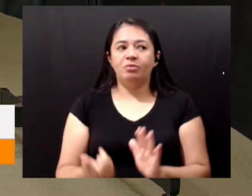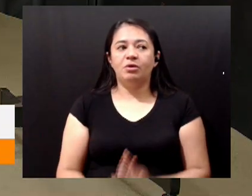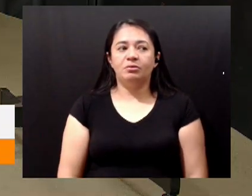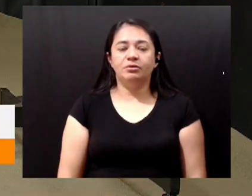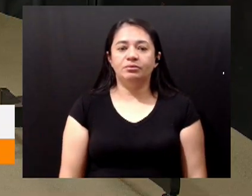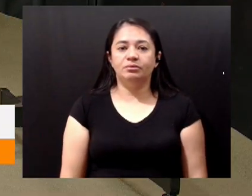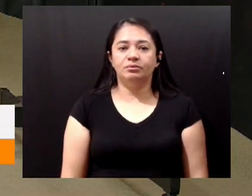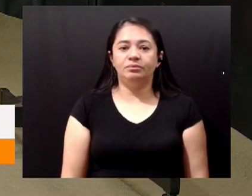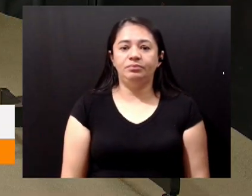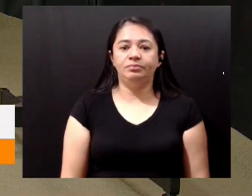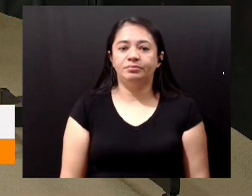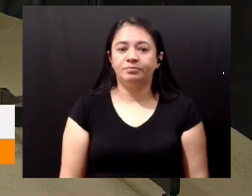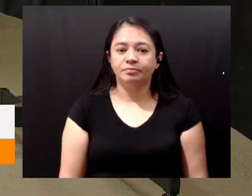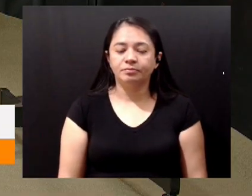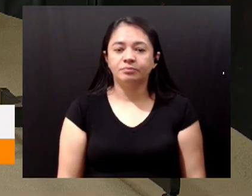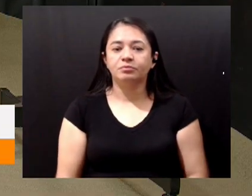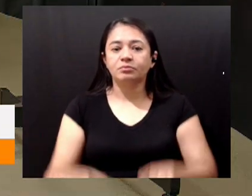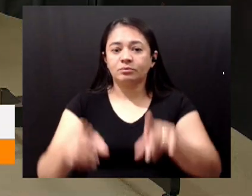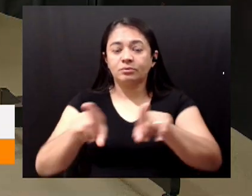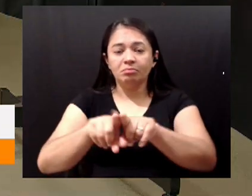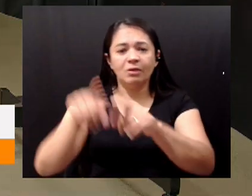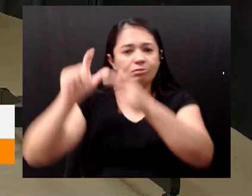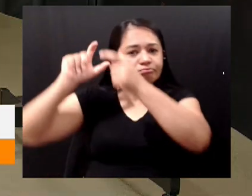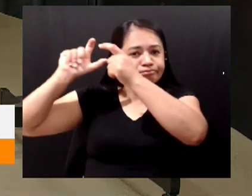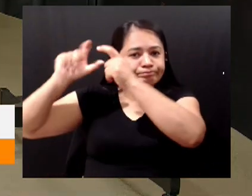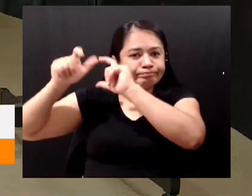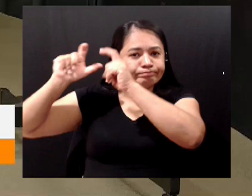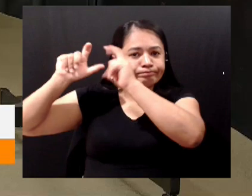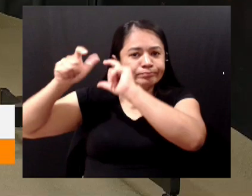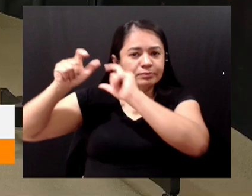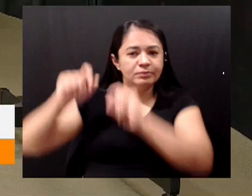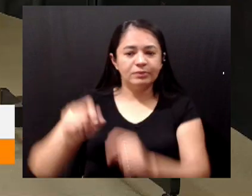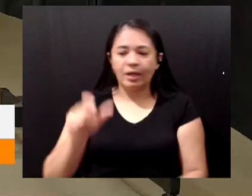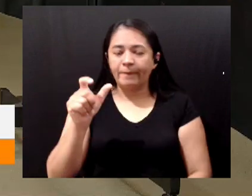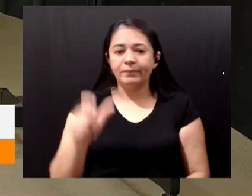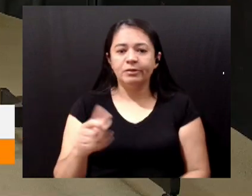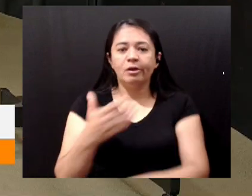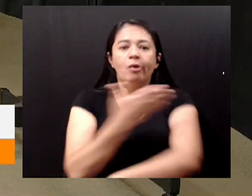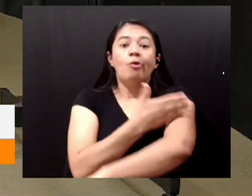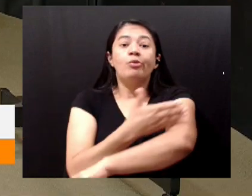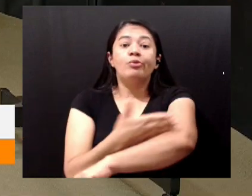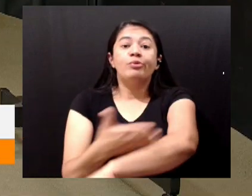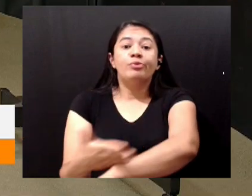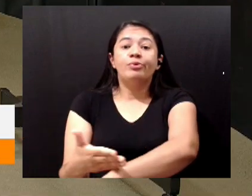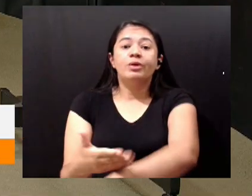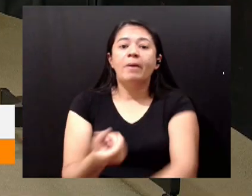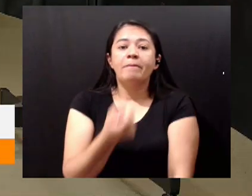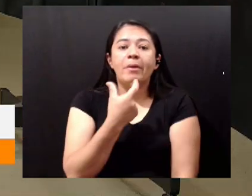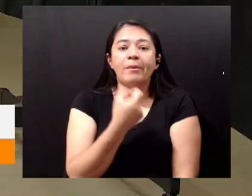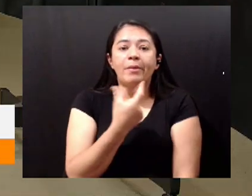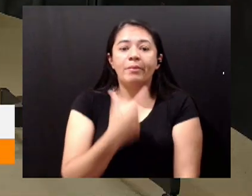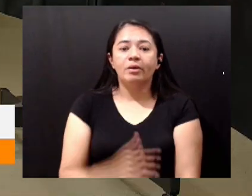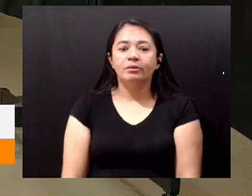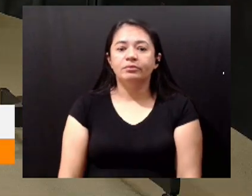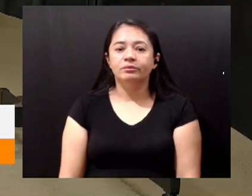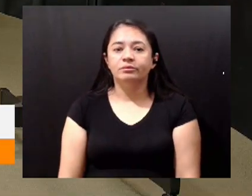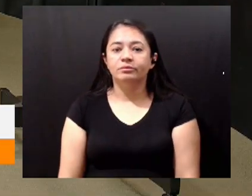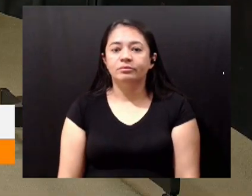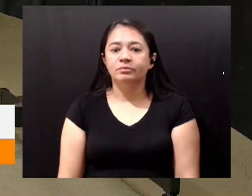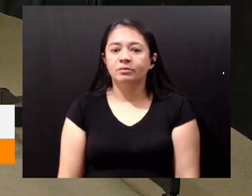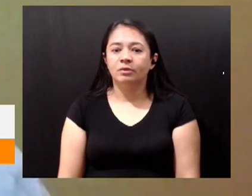questão daquele transtorno, quem toma aquela pessoa que tem costume, mania de tomar remédio, é hipocondríaco, é assim que fala?